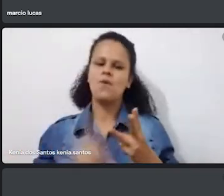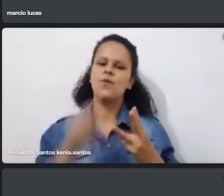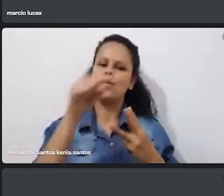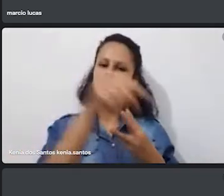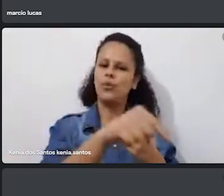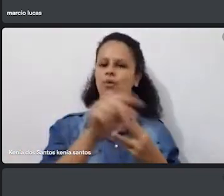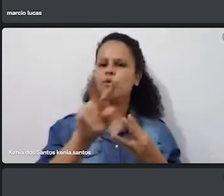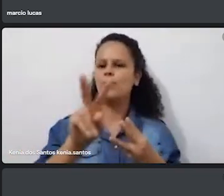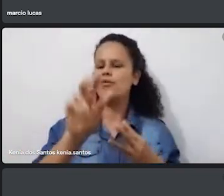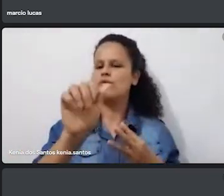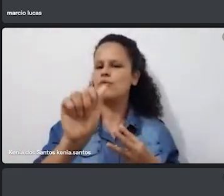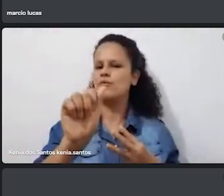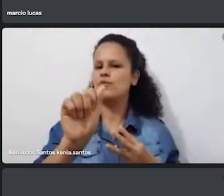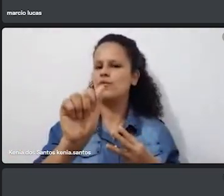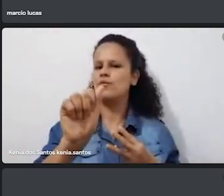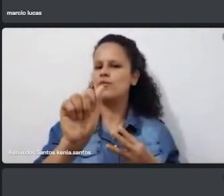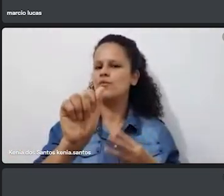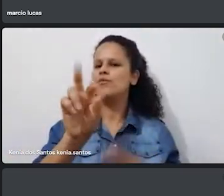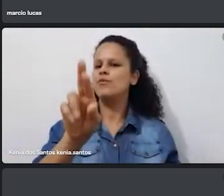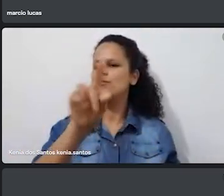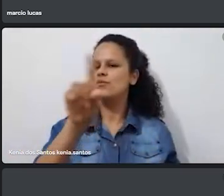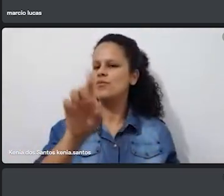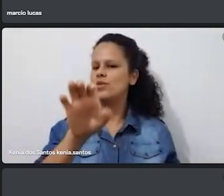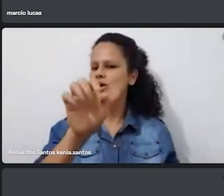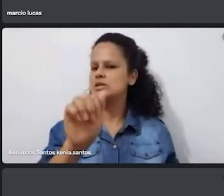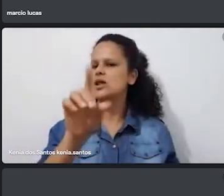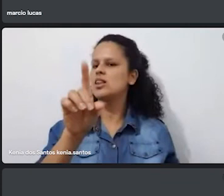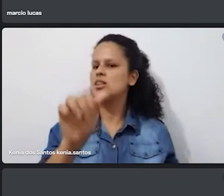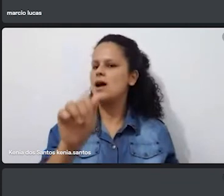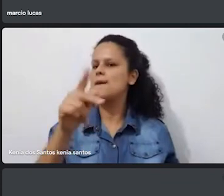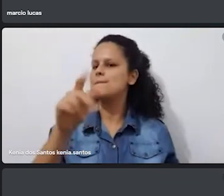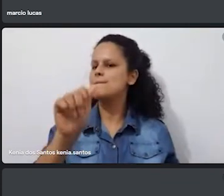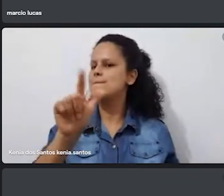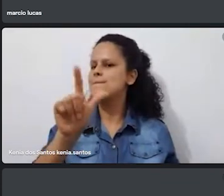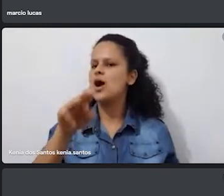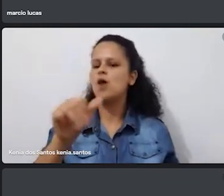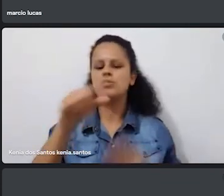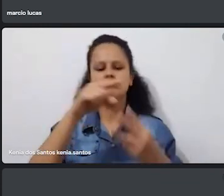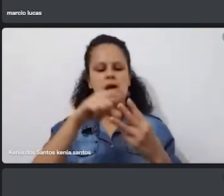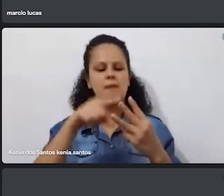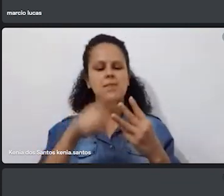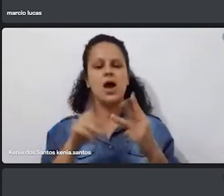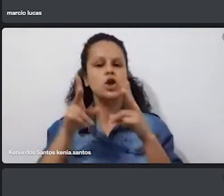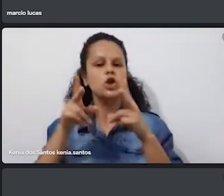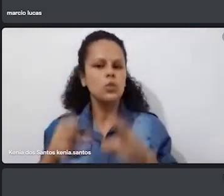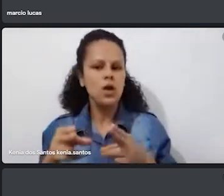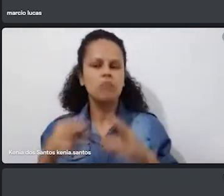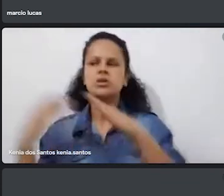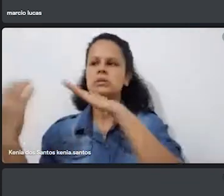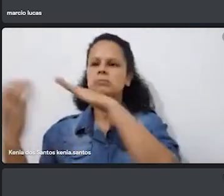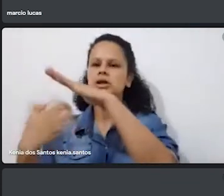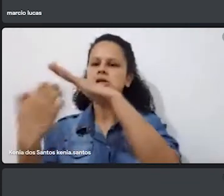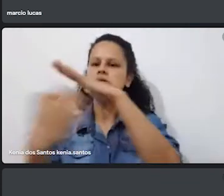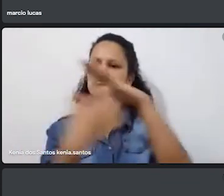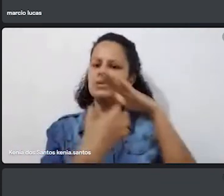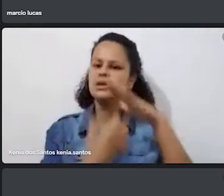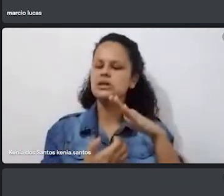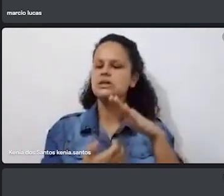que Vaza da Palma executa. Assim como todas as empresas, igual, por exemplo, a empresa de